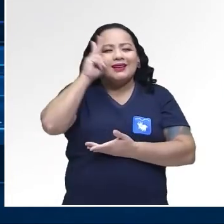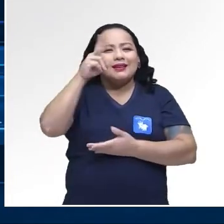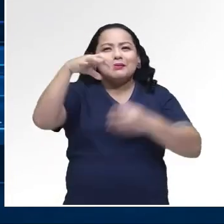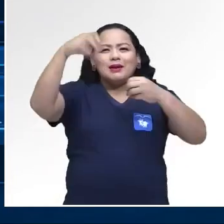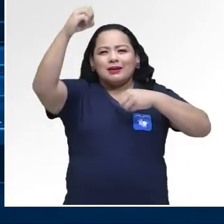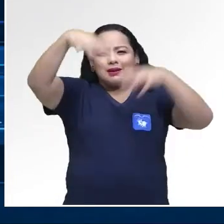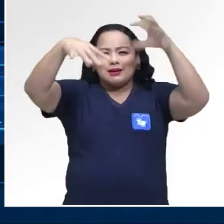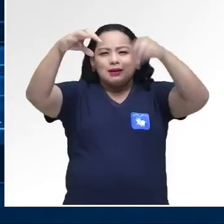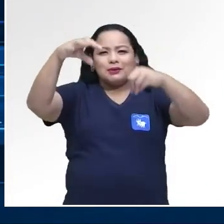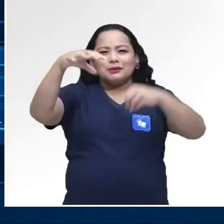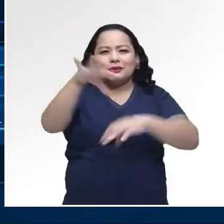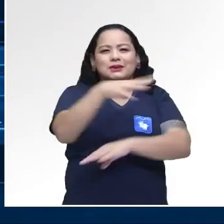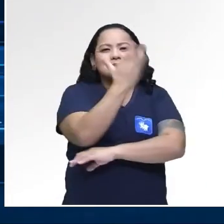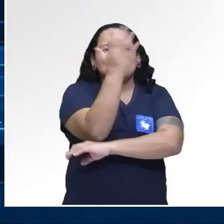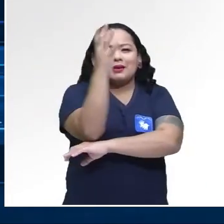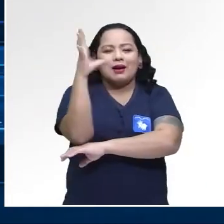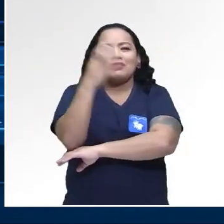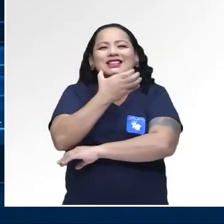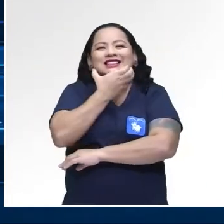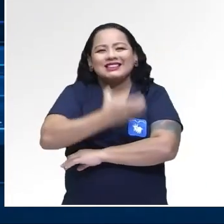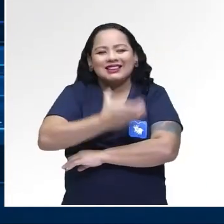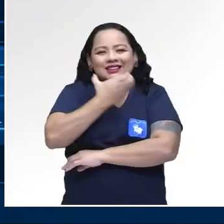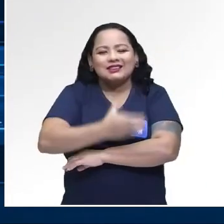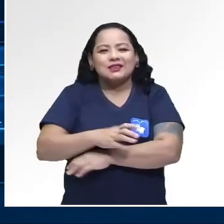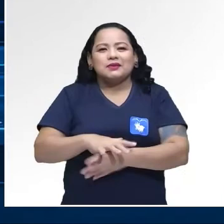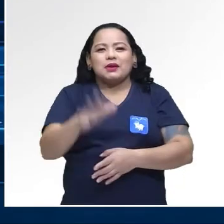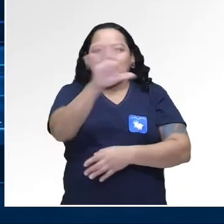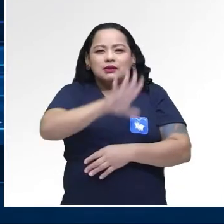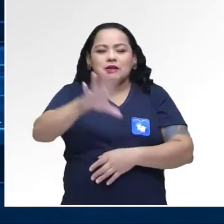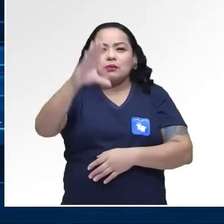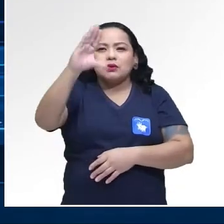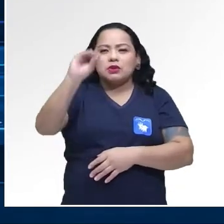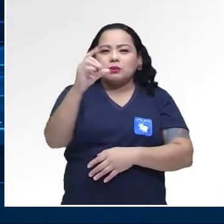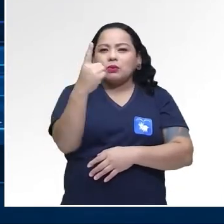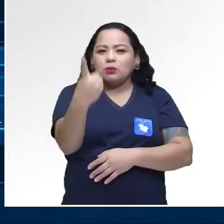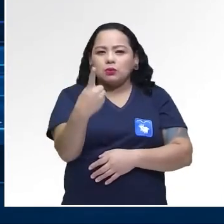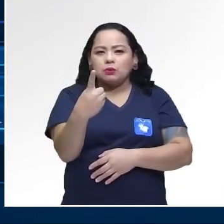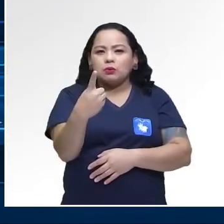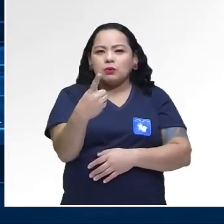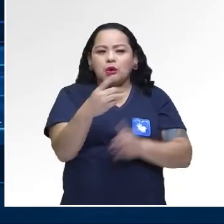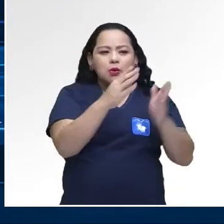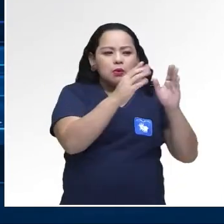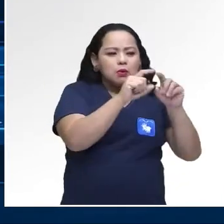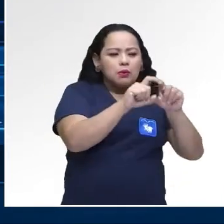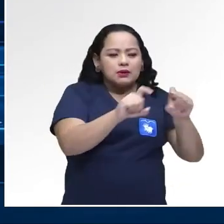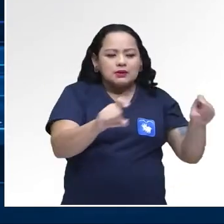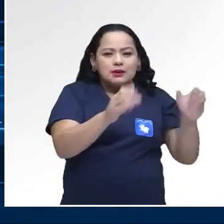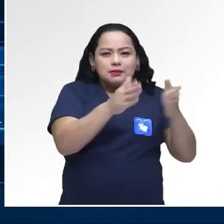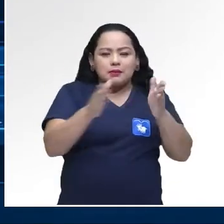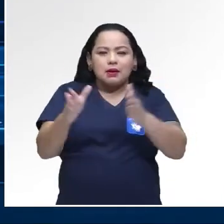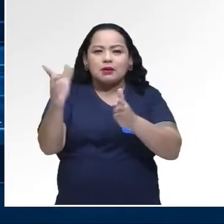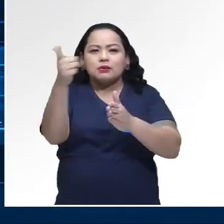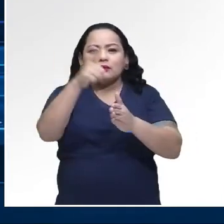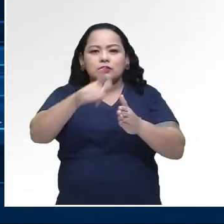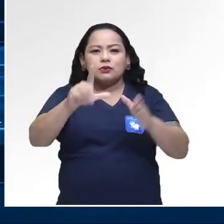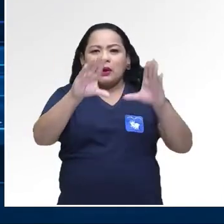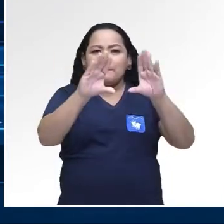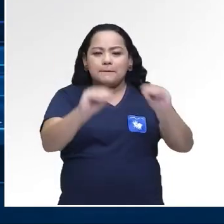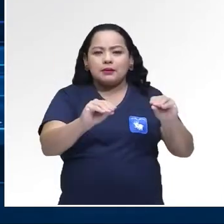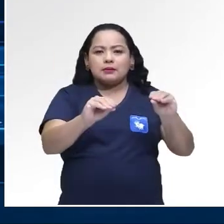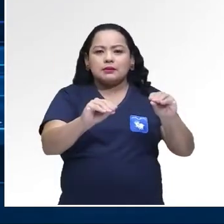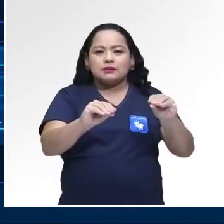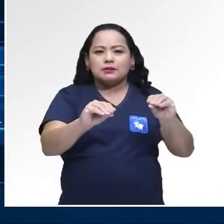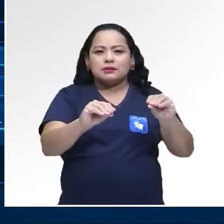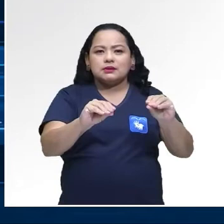utilizado ali na árvore de Natal. Geralmente, quando queima uma lâmpada, uma série delas permanecem apagadas, né,